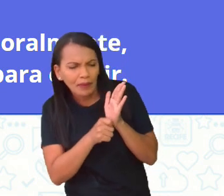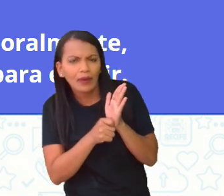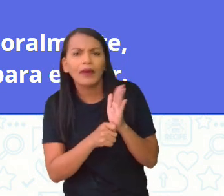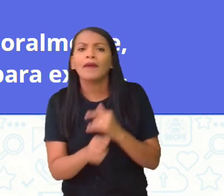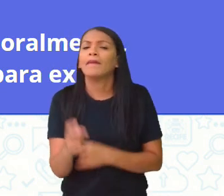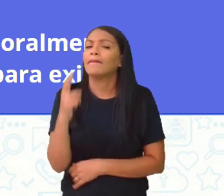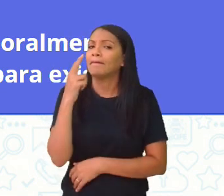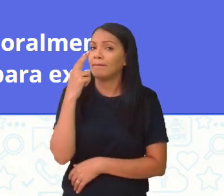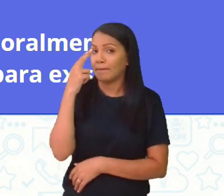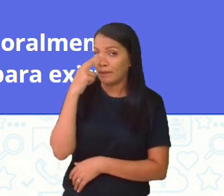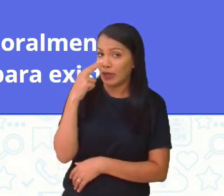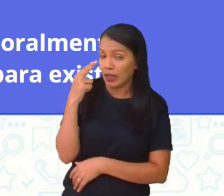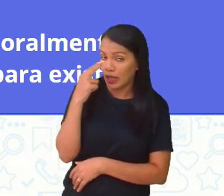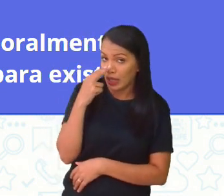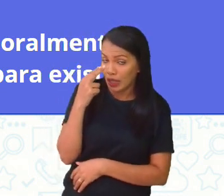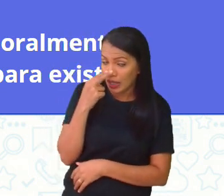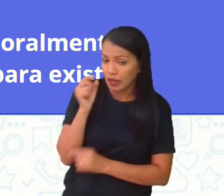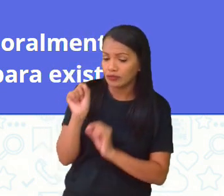sendo um gênero da